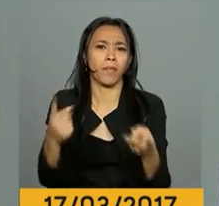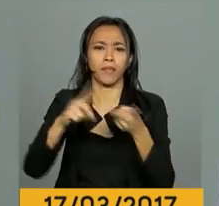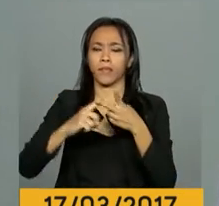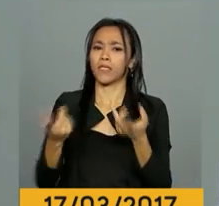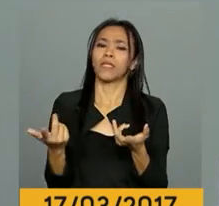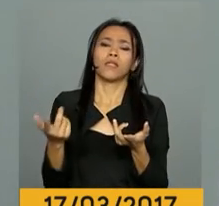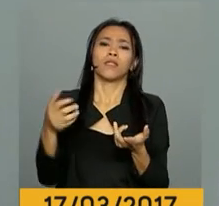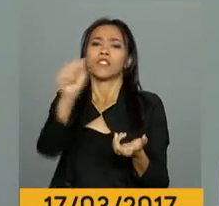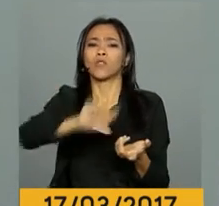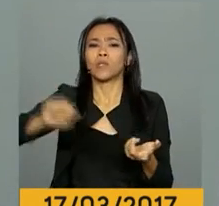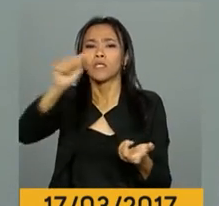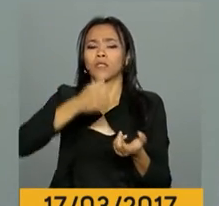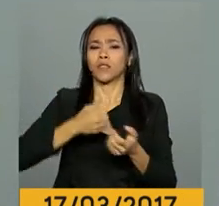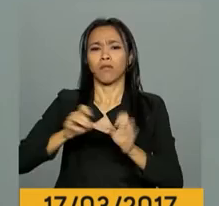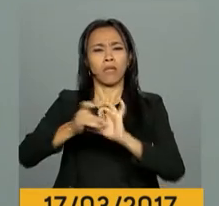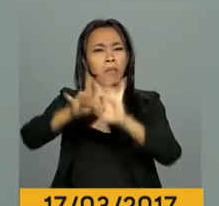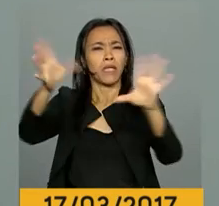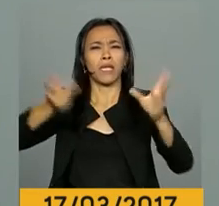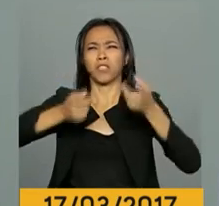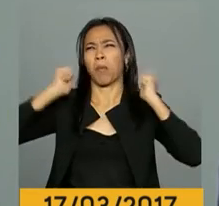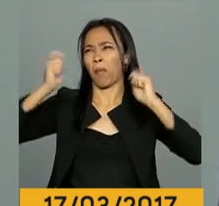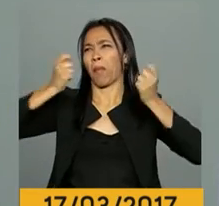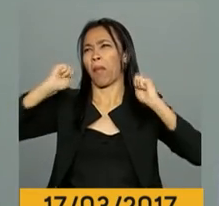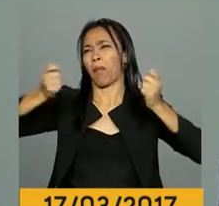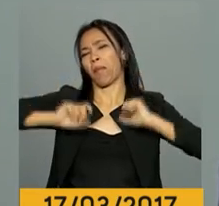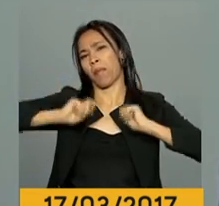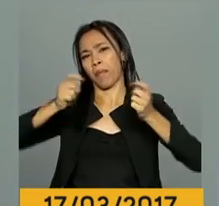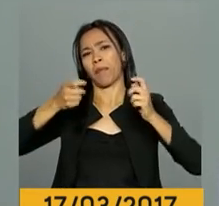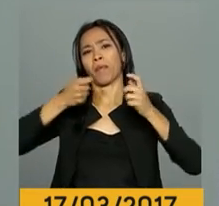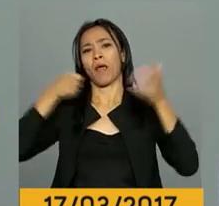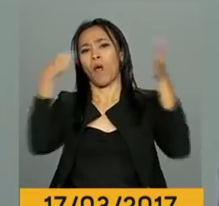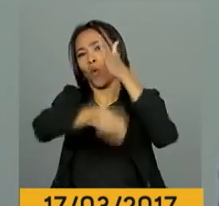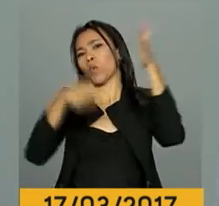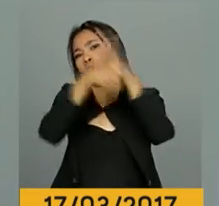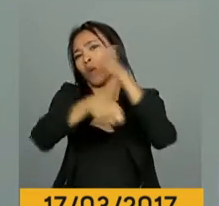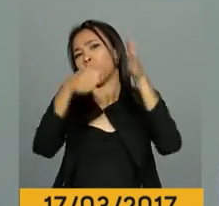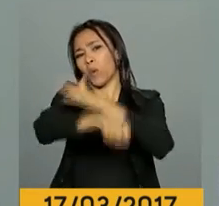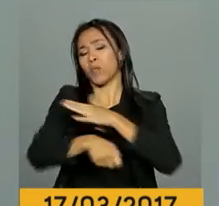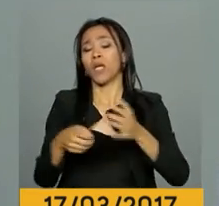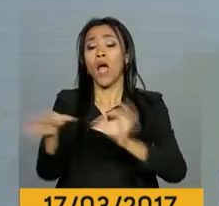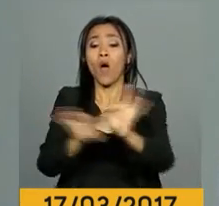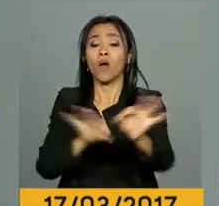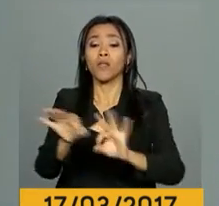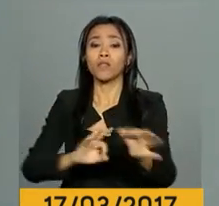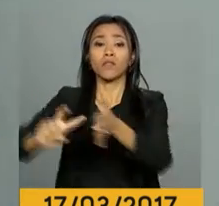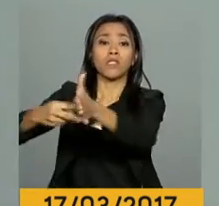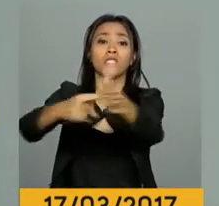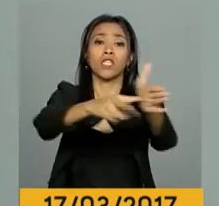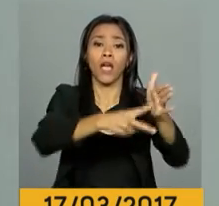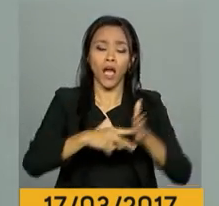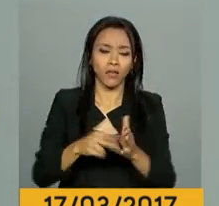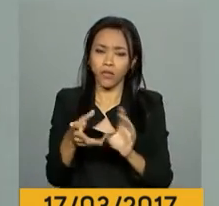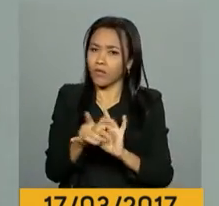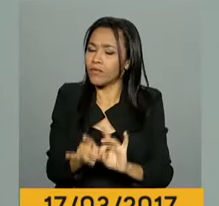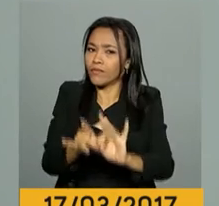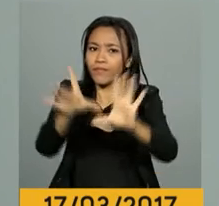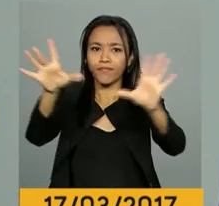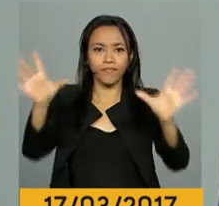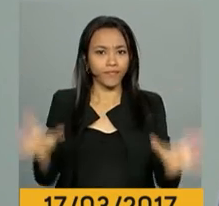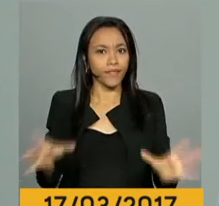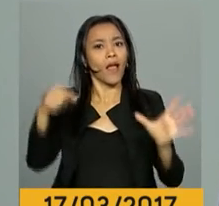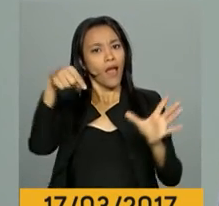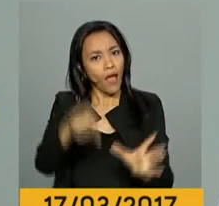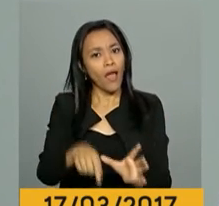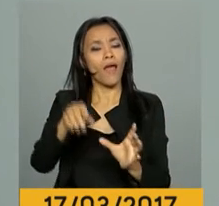associação, manifestações das mais variadas, formações sindicais, enfim, desfrutamos enormemente dos